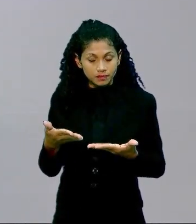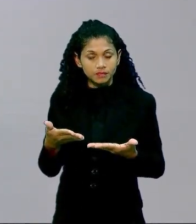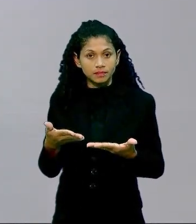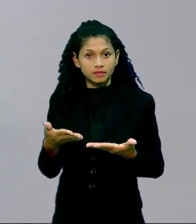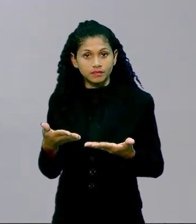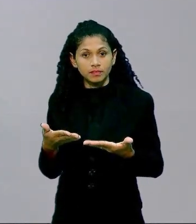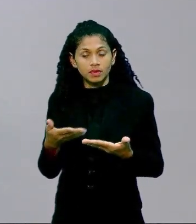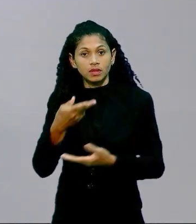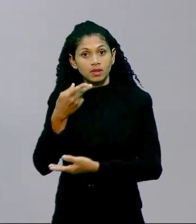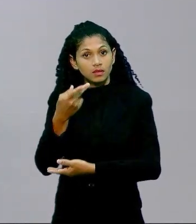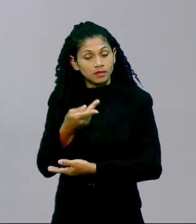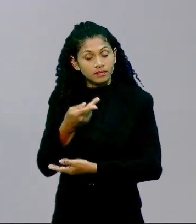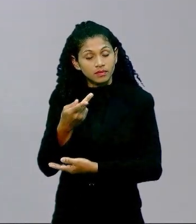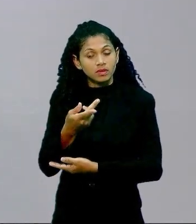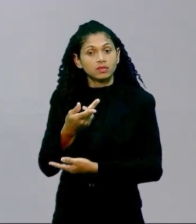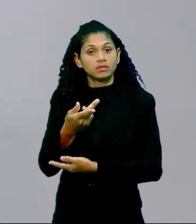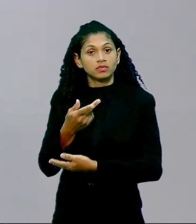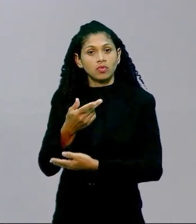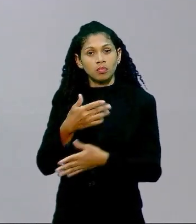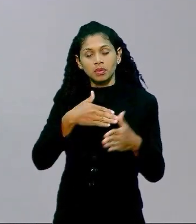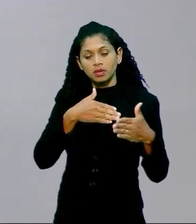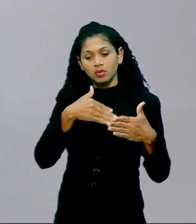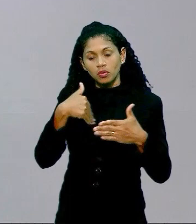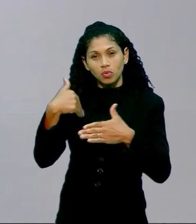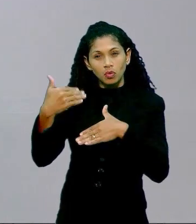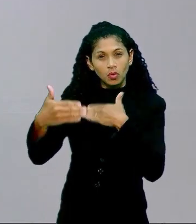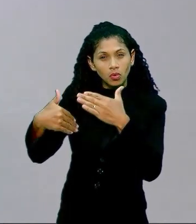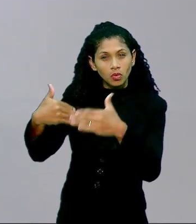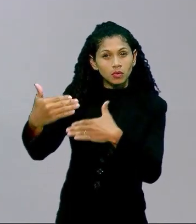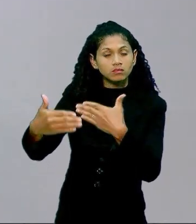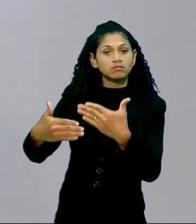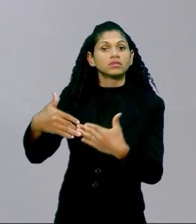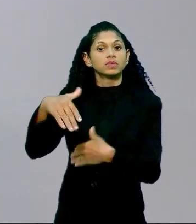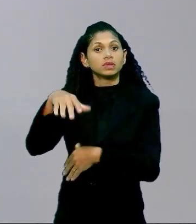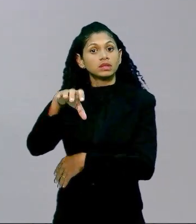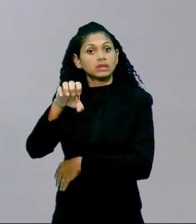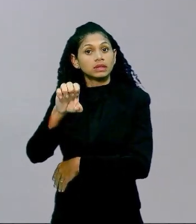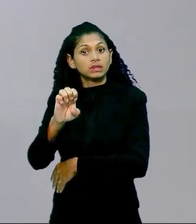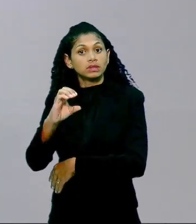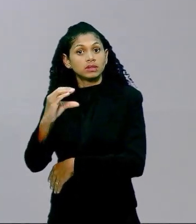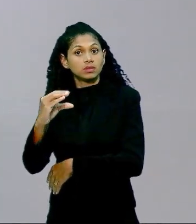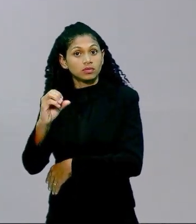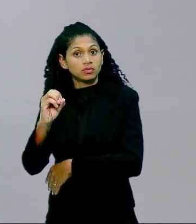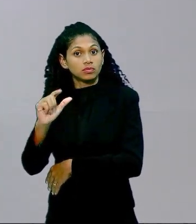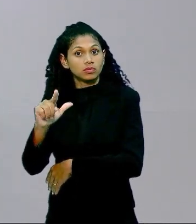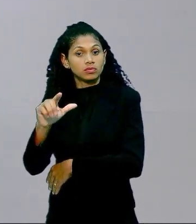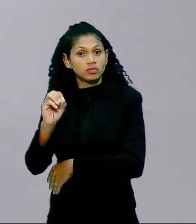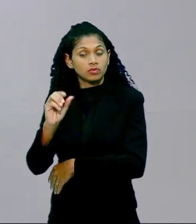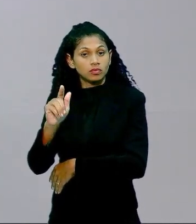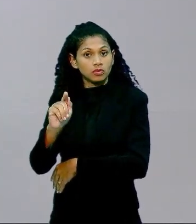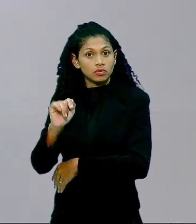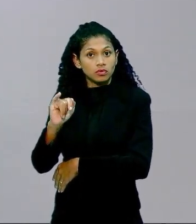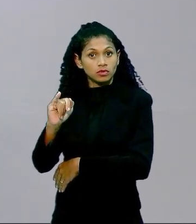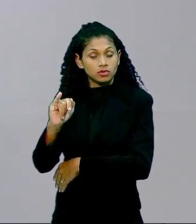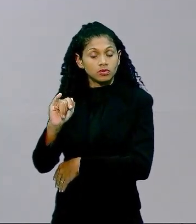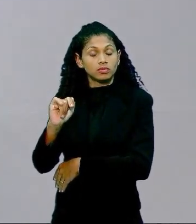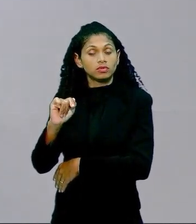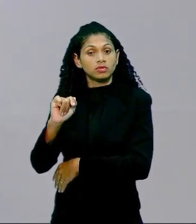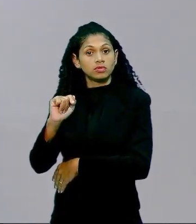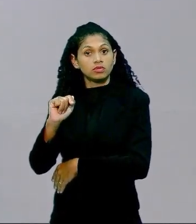a sucessão ecológica e junto à sucessão ecológica a gente tem a dinâmica de populações.